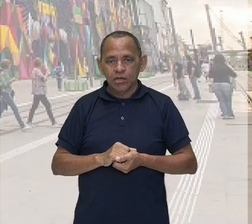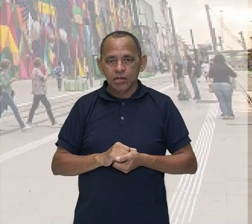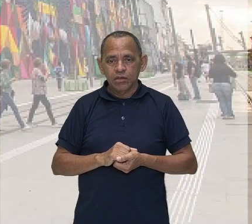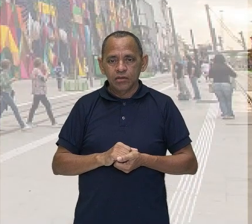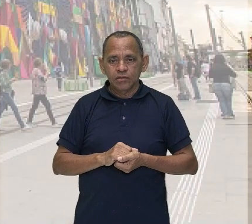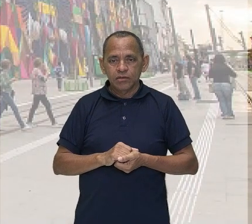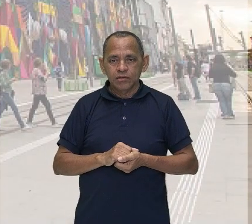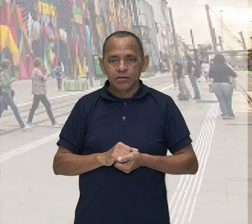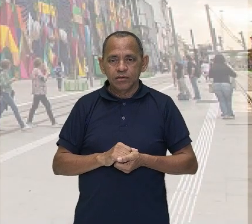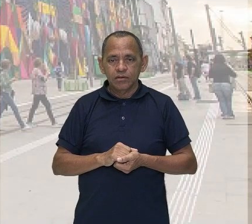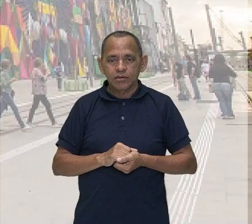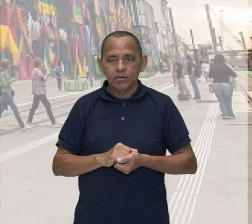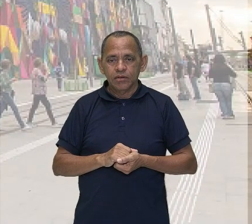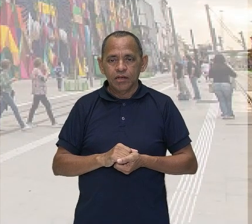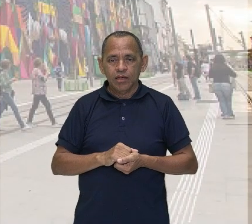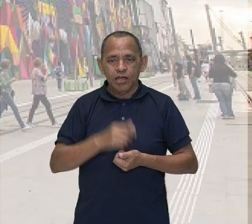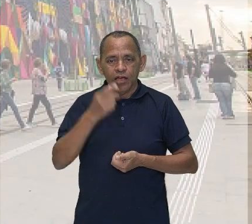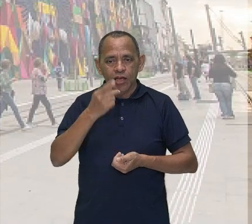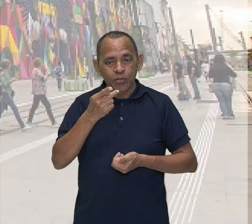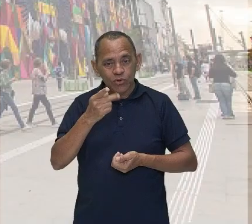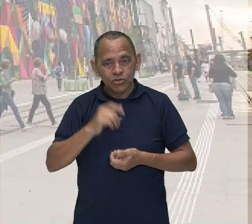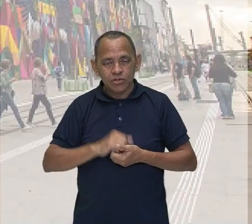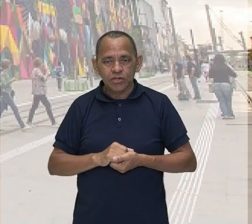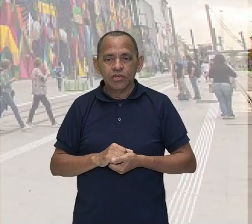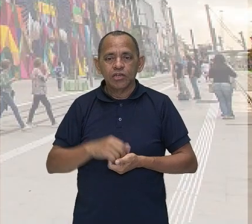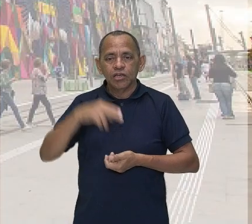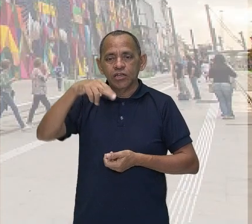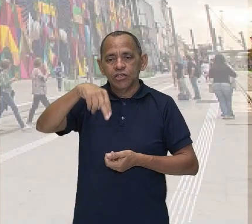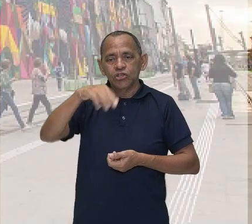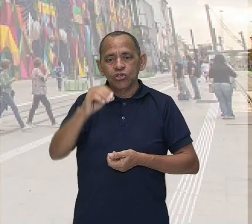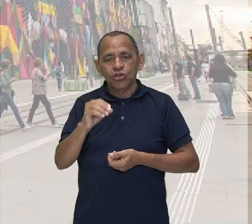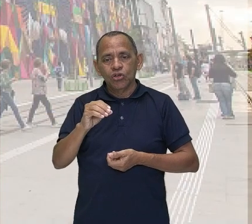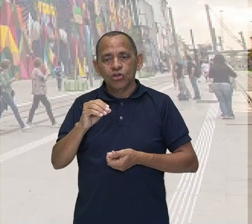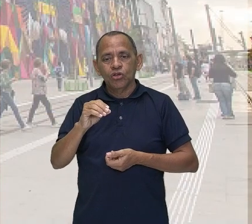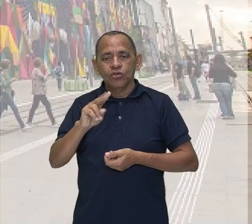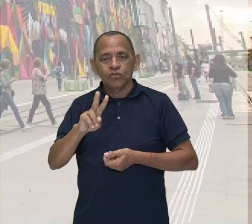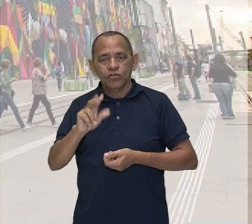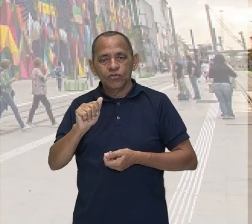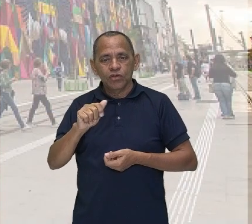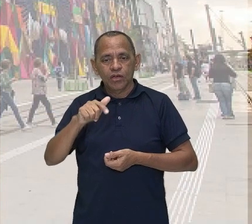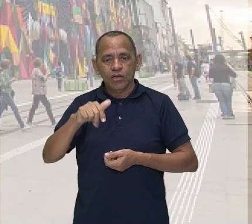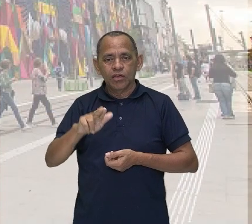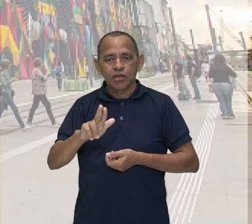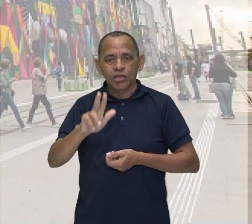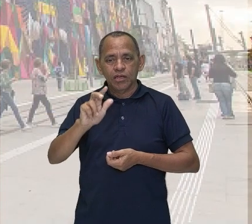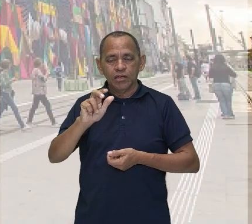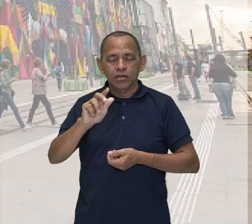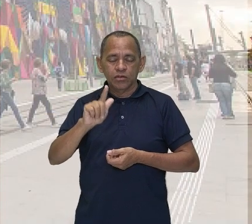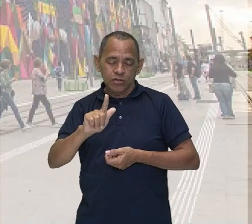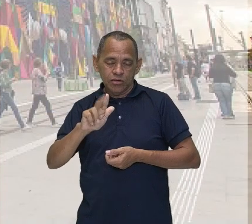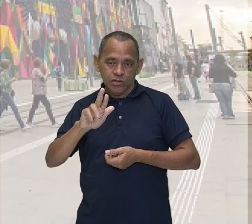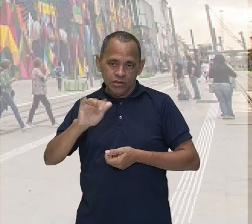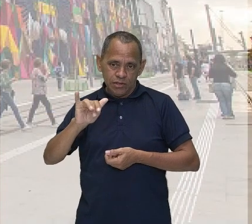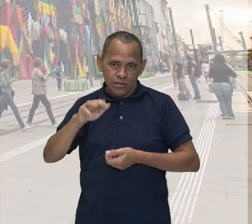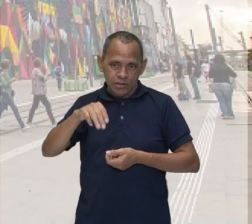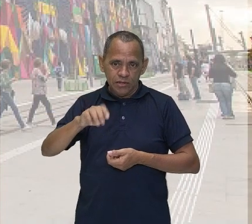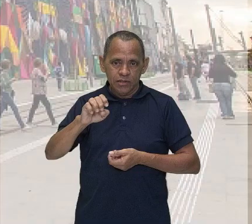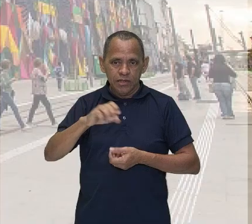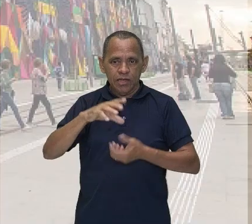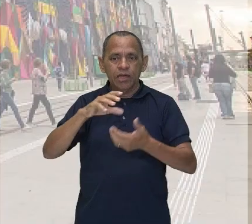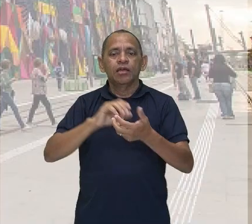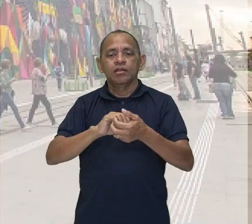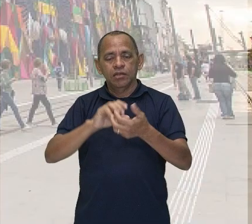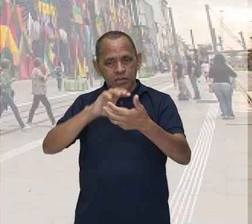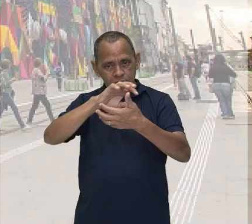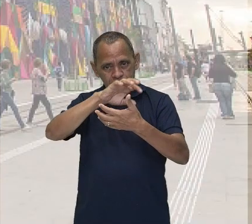sabendo pronunciar, que é da Nova Guiné, Oceania. Então veja que é uma representação dos povos originários representando o